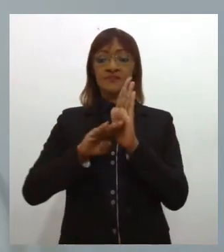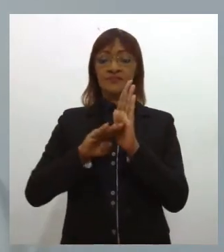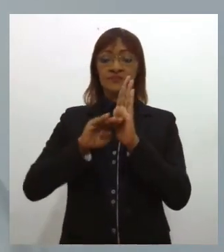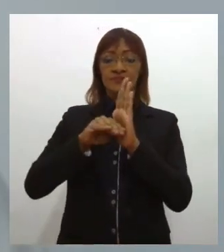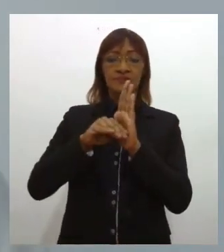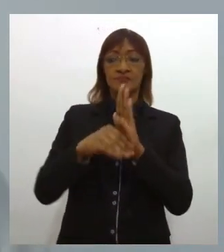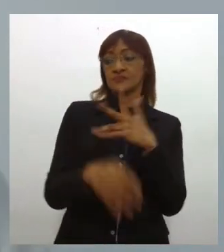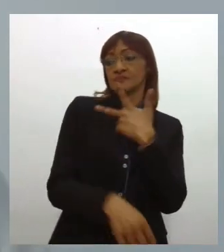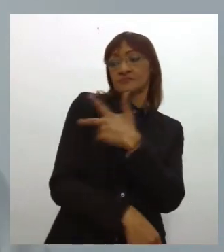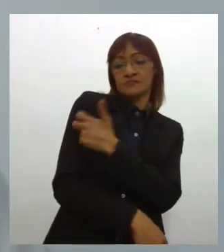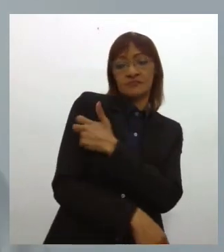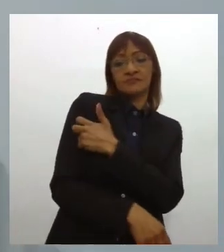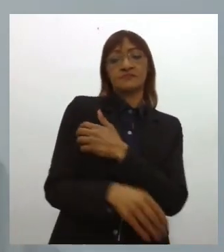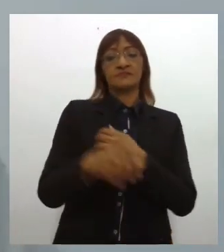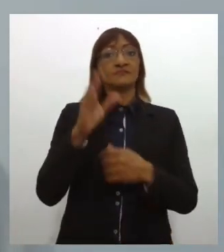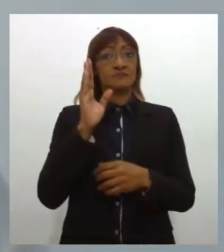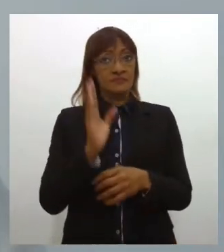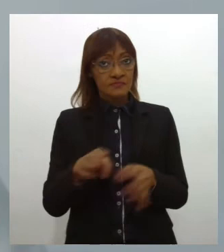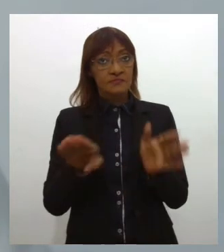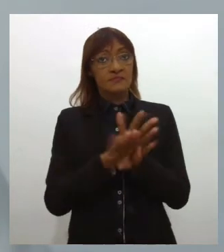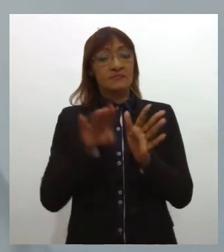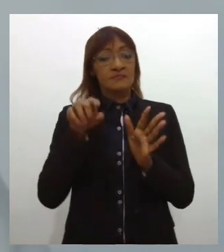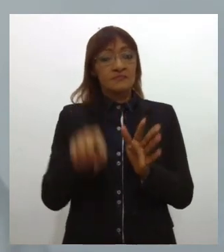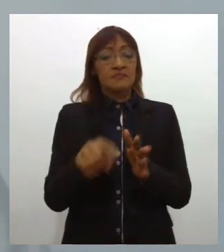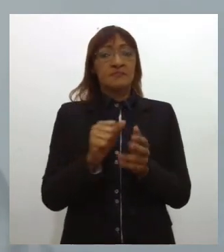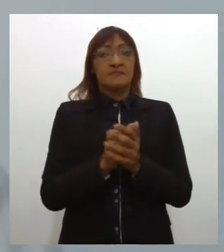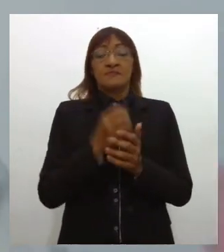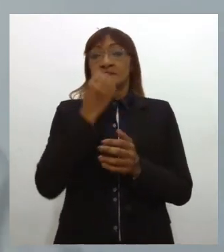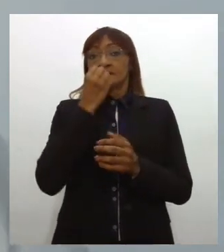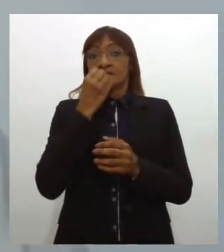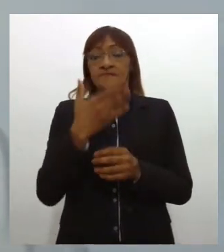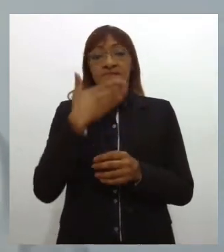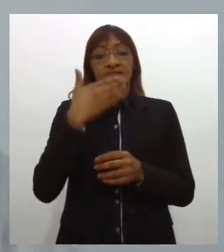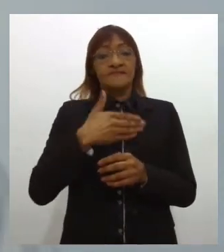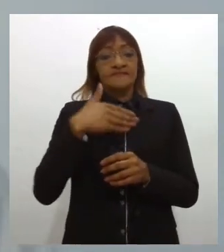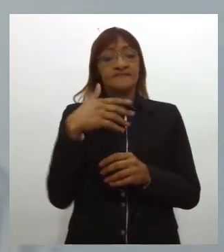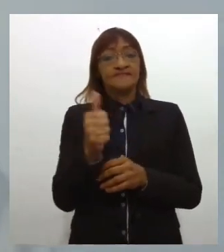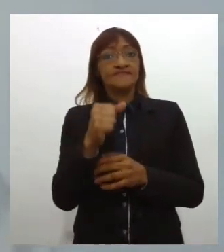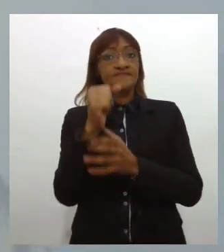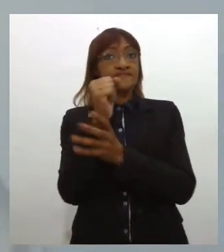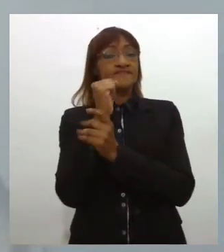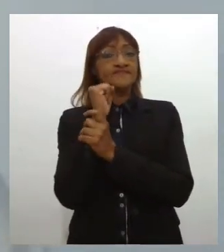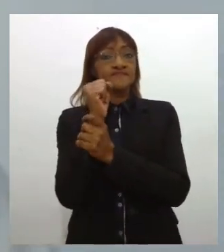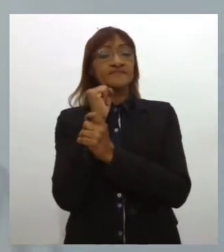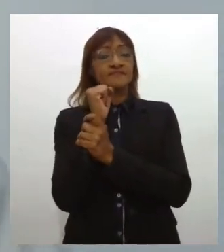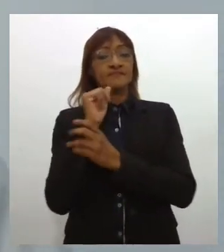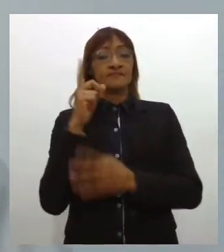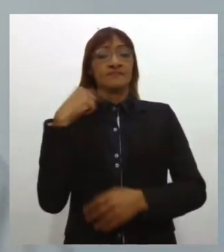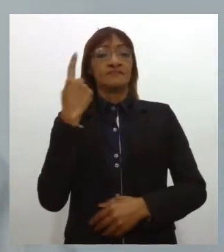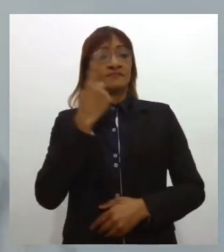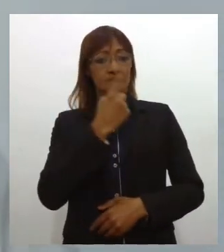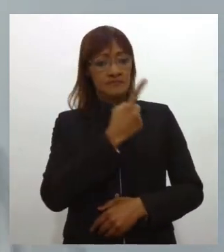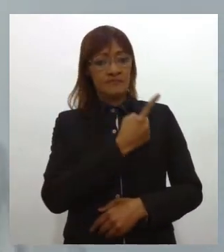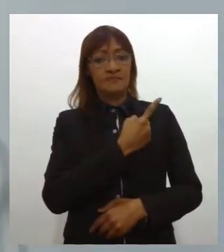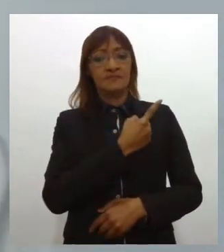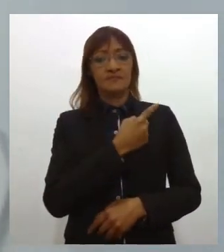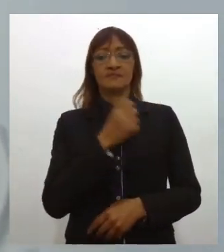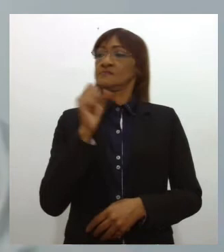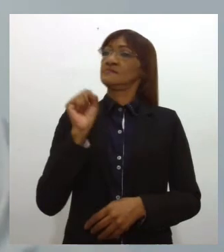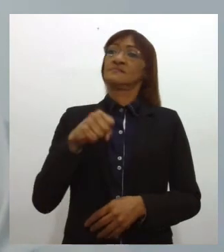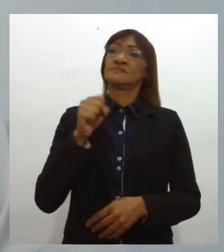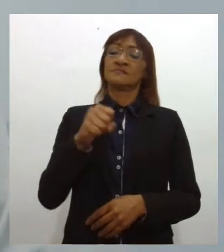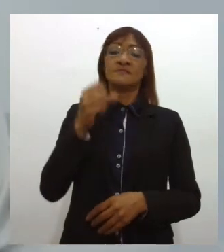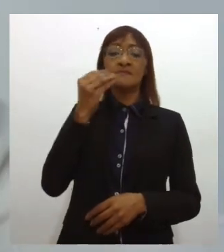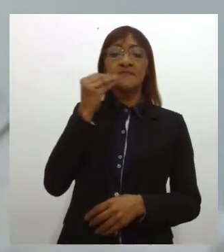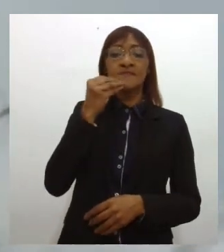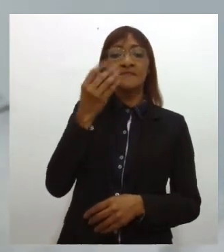vacinas estão chegando, está trazendo um equilíbrio, está trazendo uma segurança para nós, está trazendo uma oportunidade